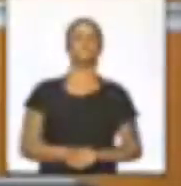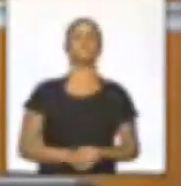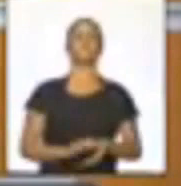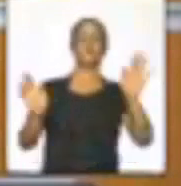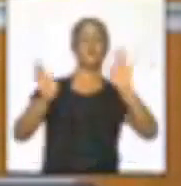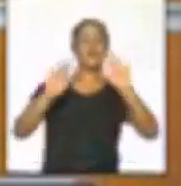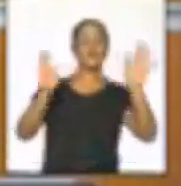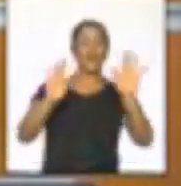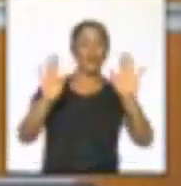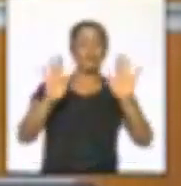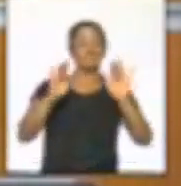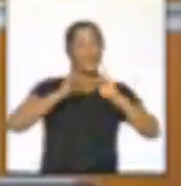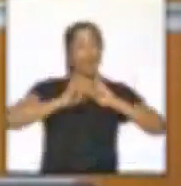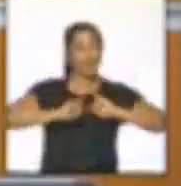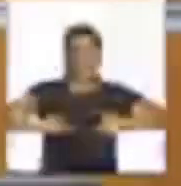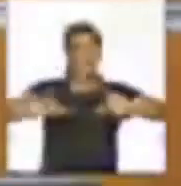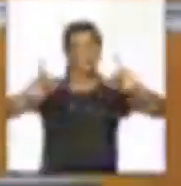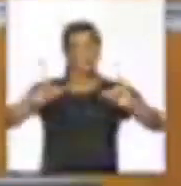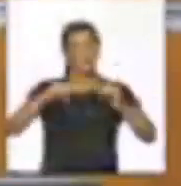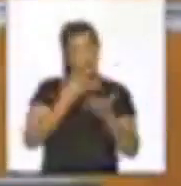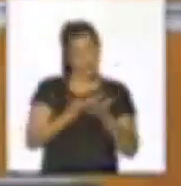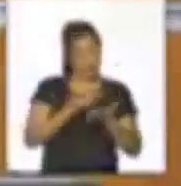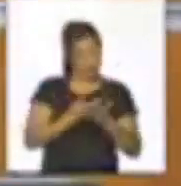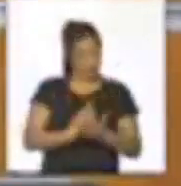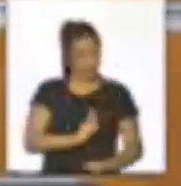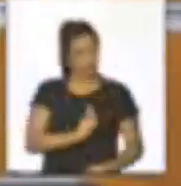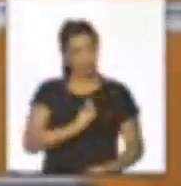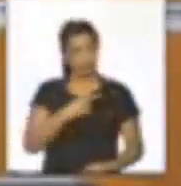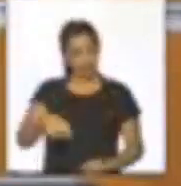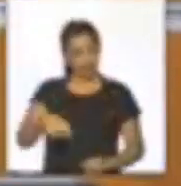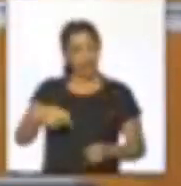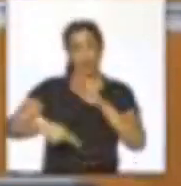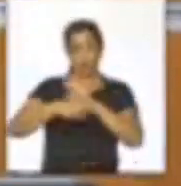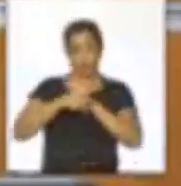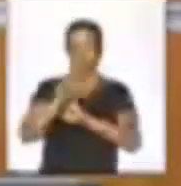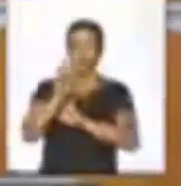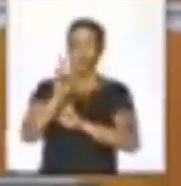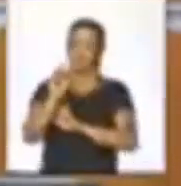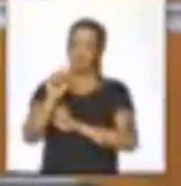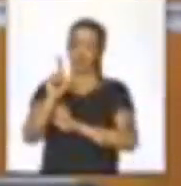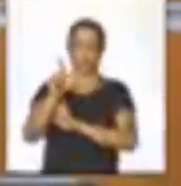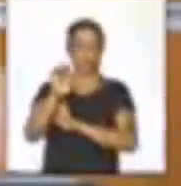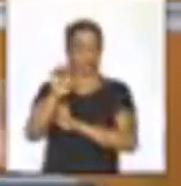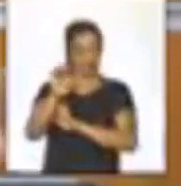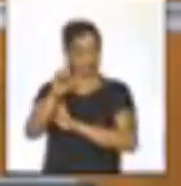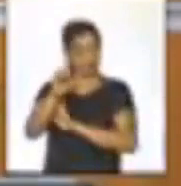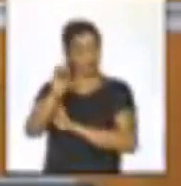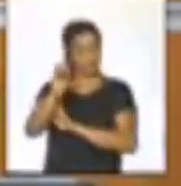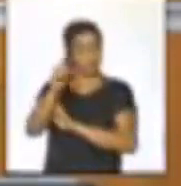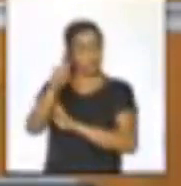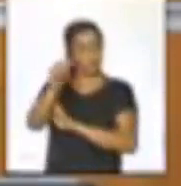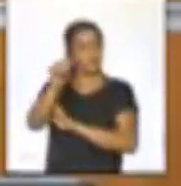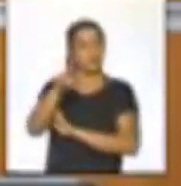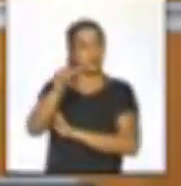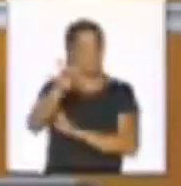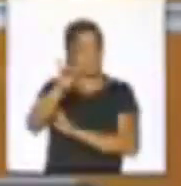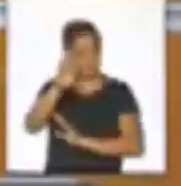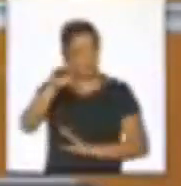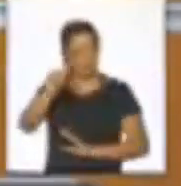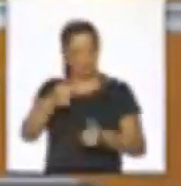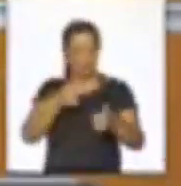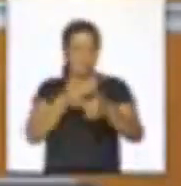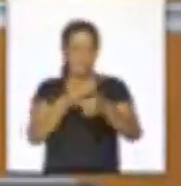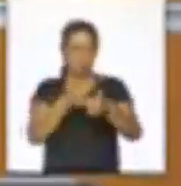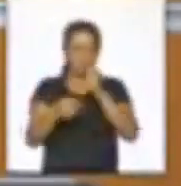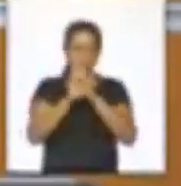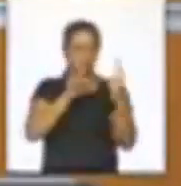Olá, olá a todos. Transmissão ao vivo aqui diretamente do Vale do Paraíba, próximo às margens da Via